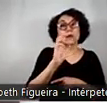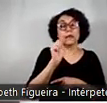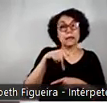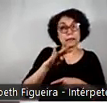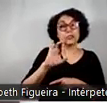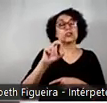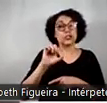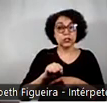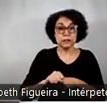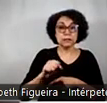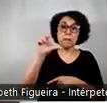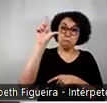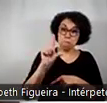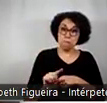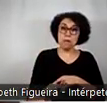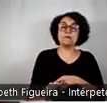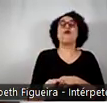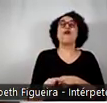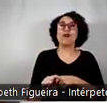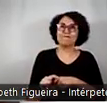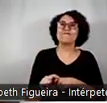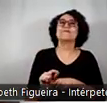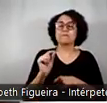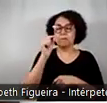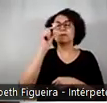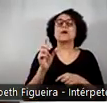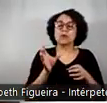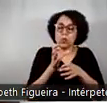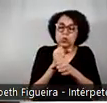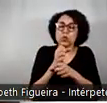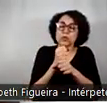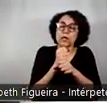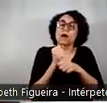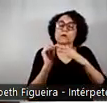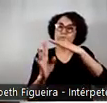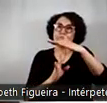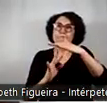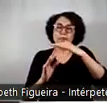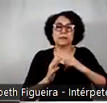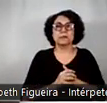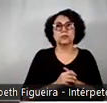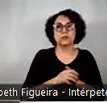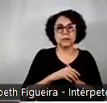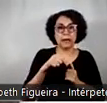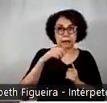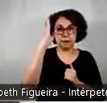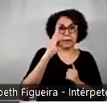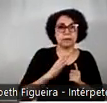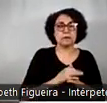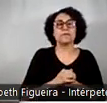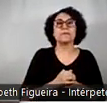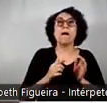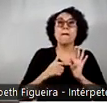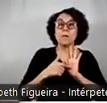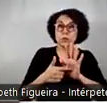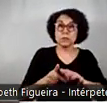registradas no sistema, no Registro Nacional Migratório Brasileiro. Então, trazendo esse recorte um